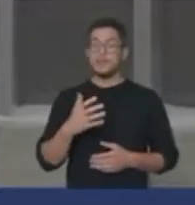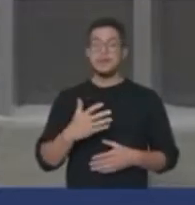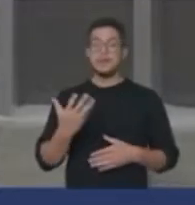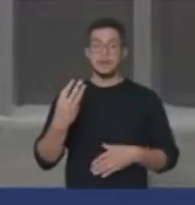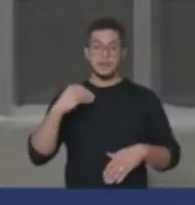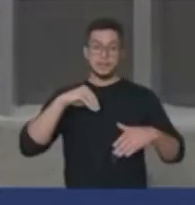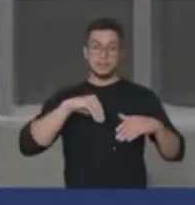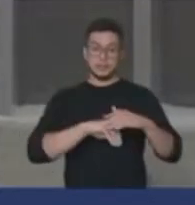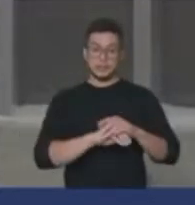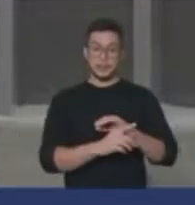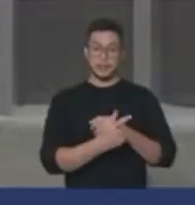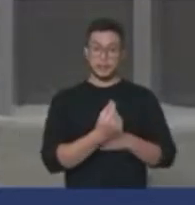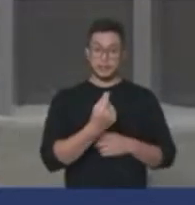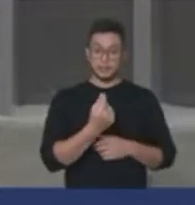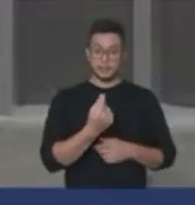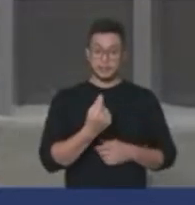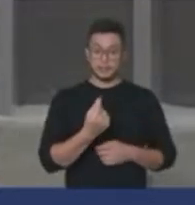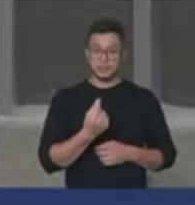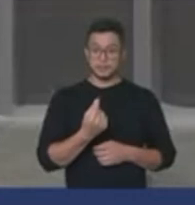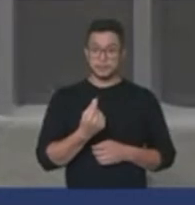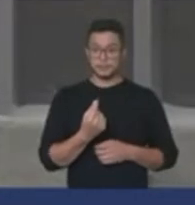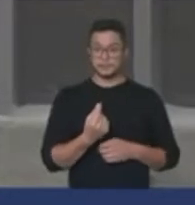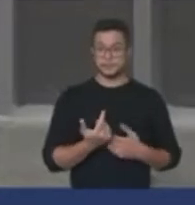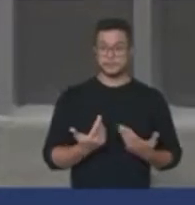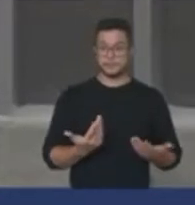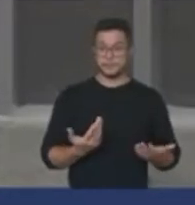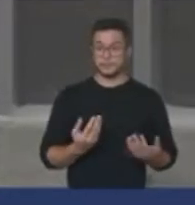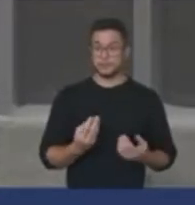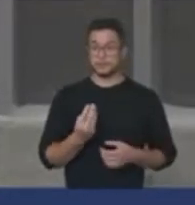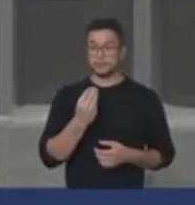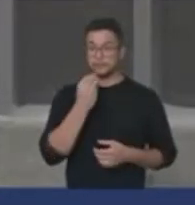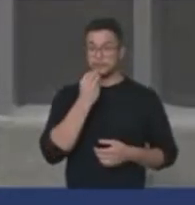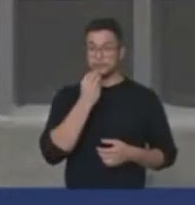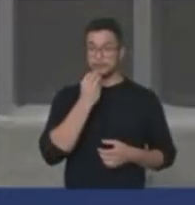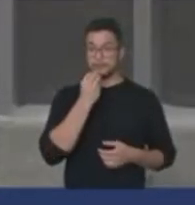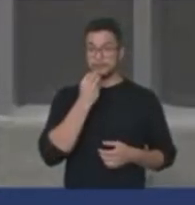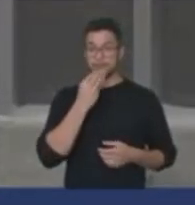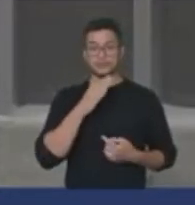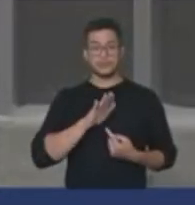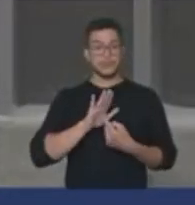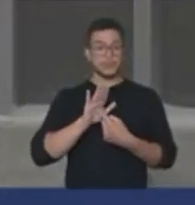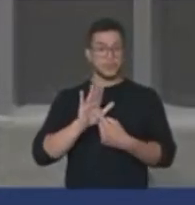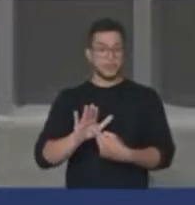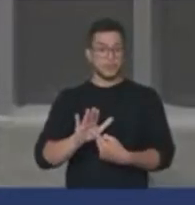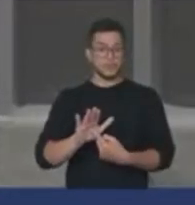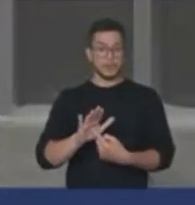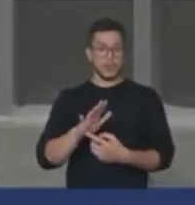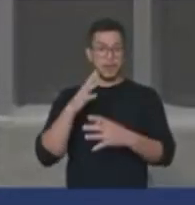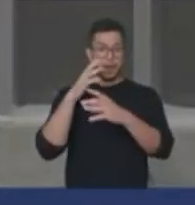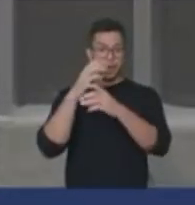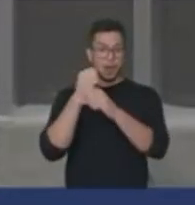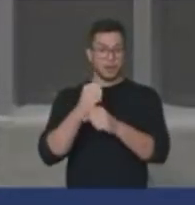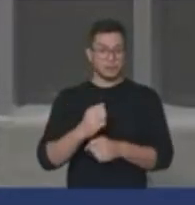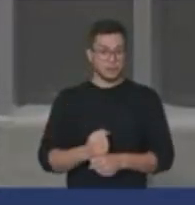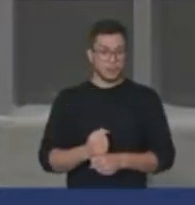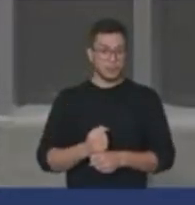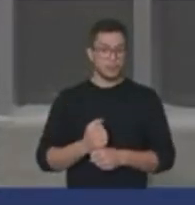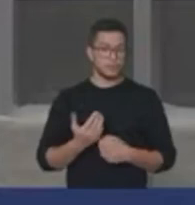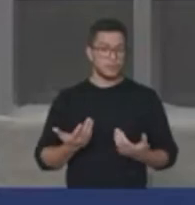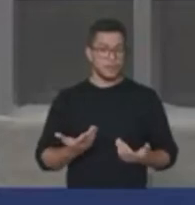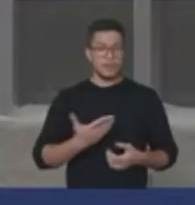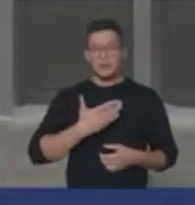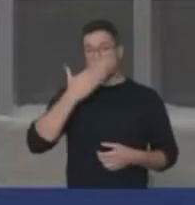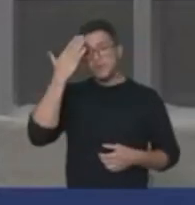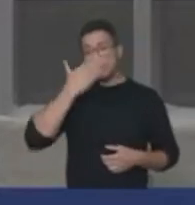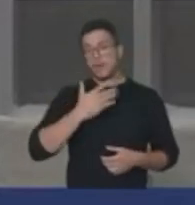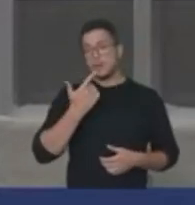Duran, bastasse mostrar as contas do escritório e verificar que não havia o depósito